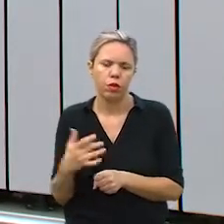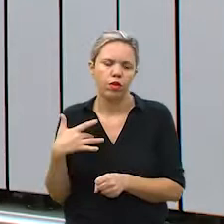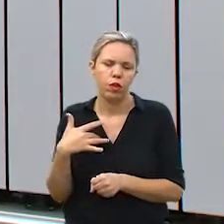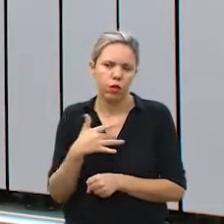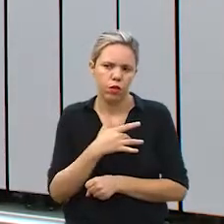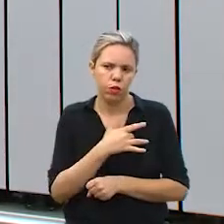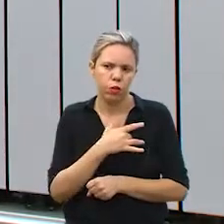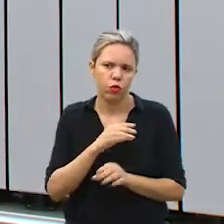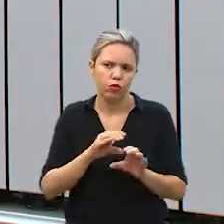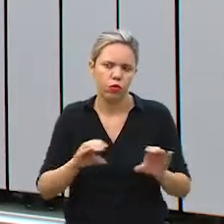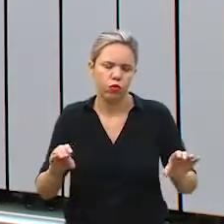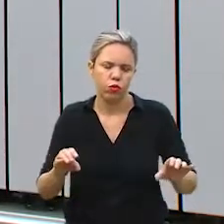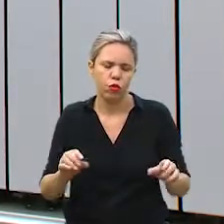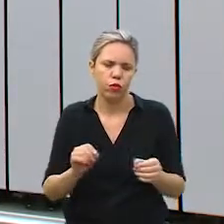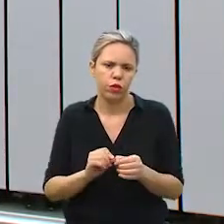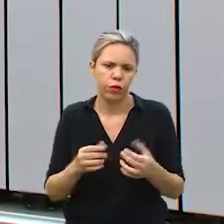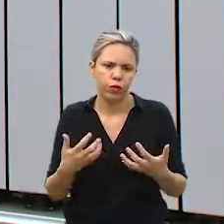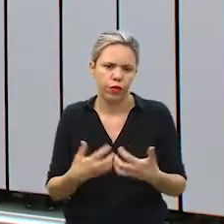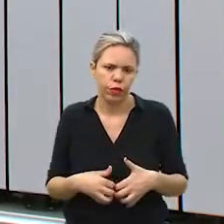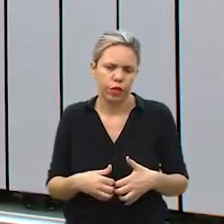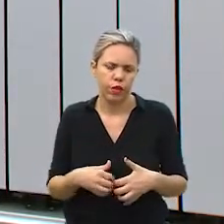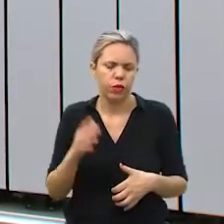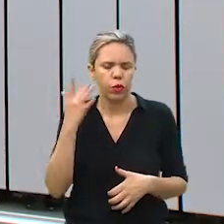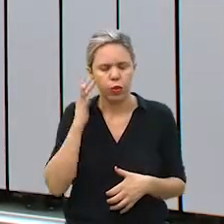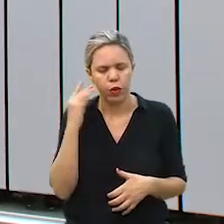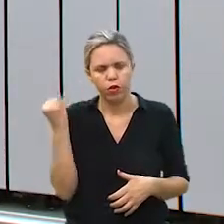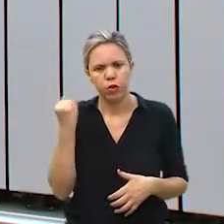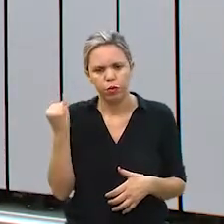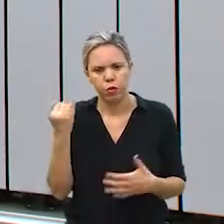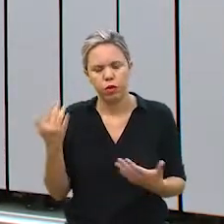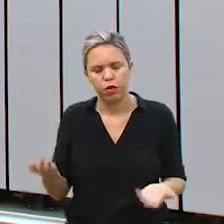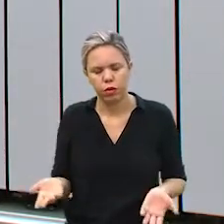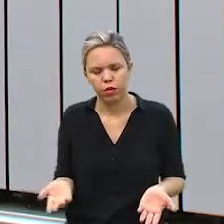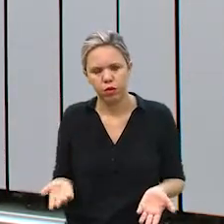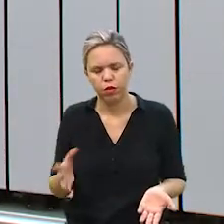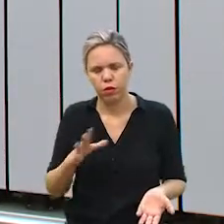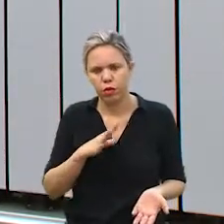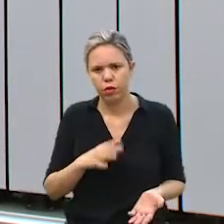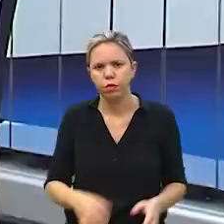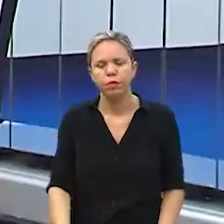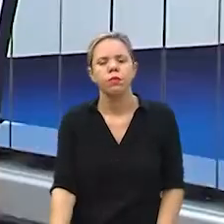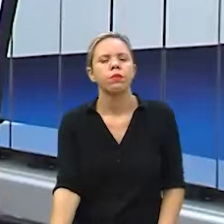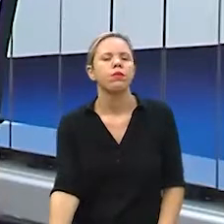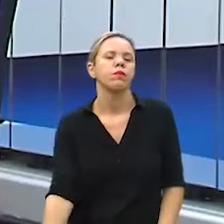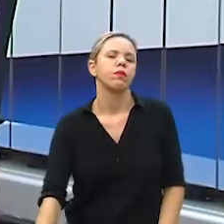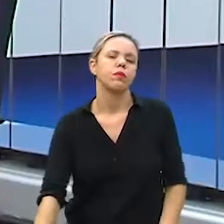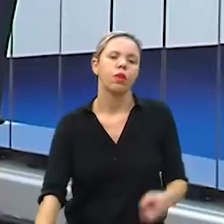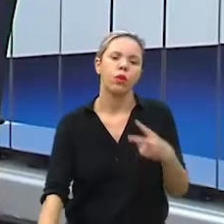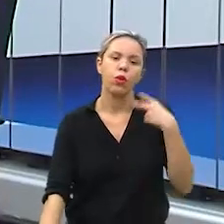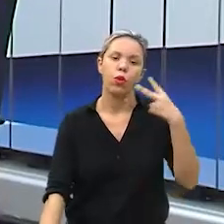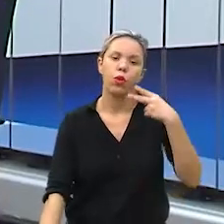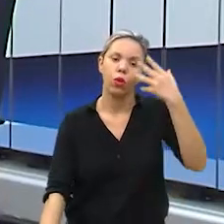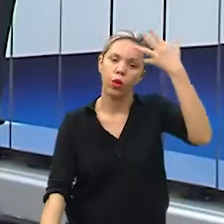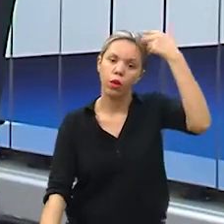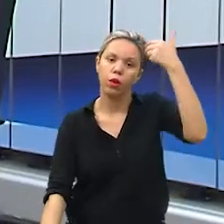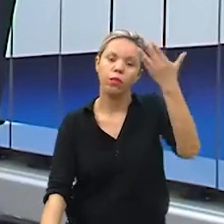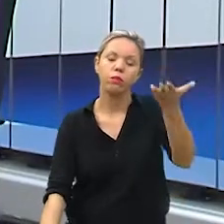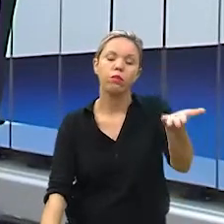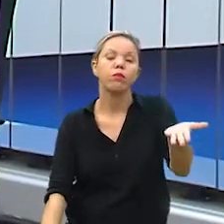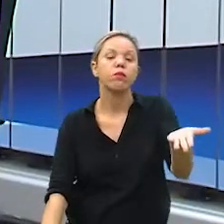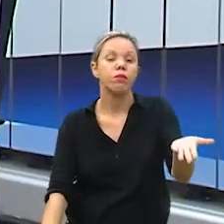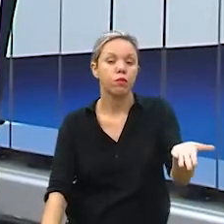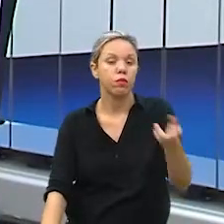saneamento, uma obra que precisa ser feita. Eu acho que isso é importante para a cidade. Vereador Rodrigo da